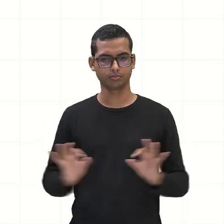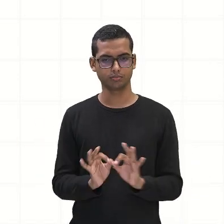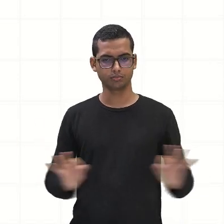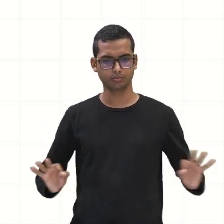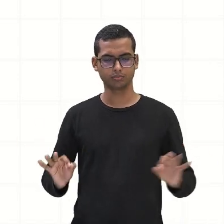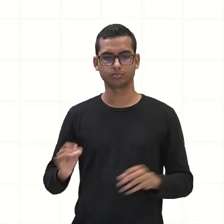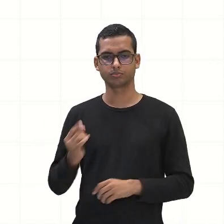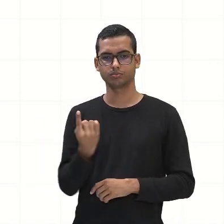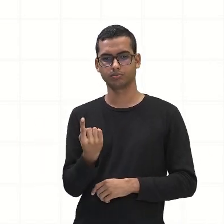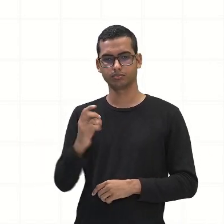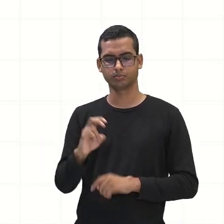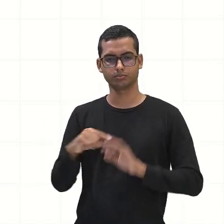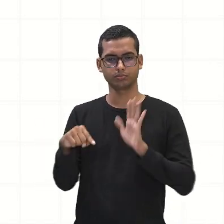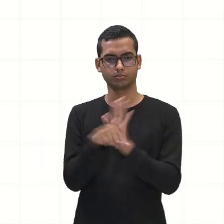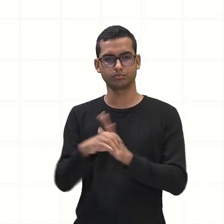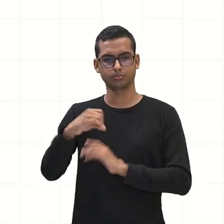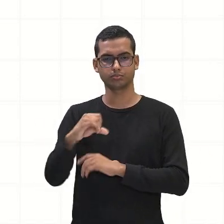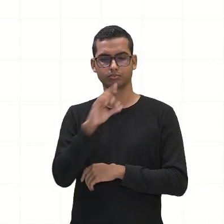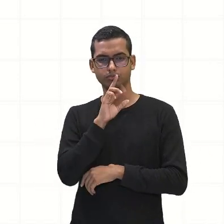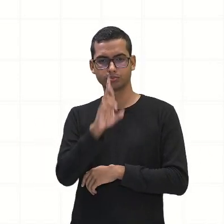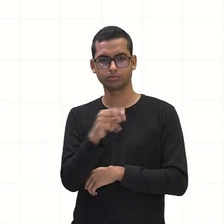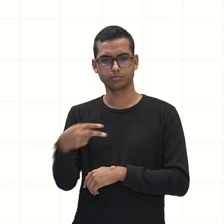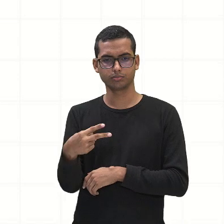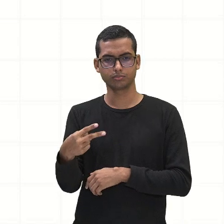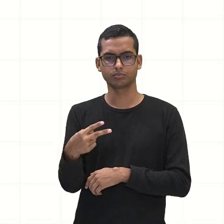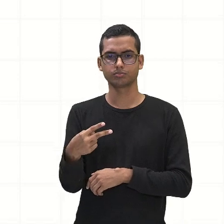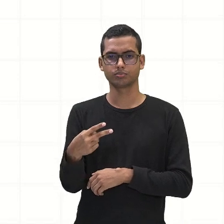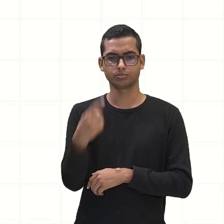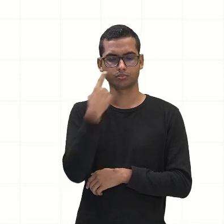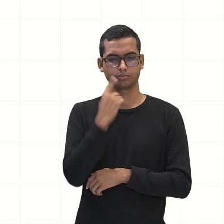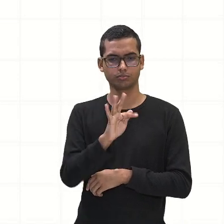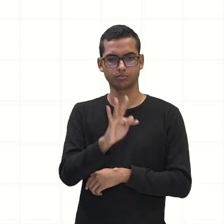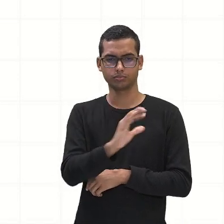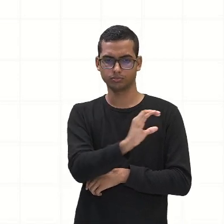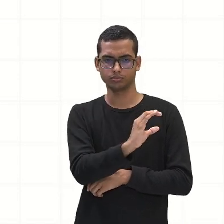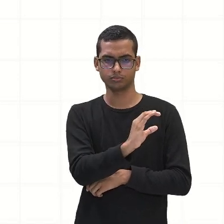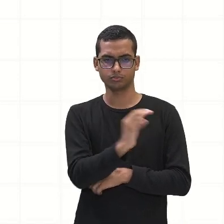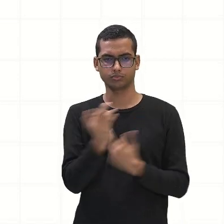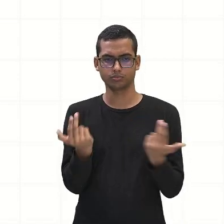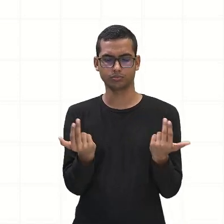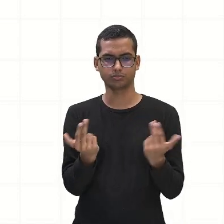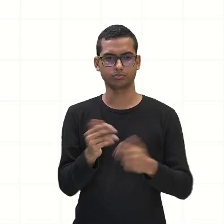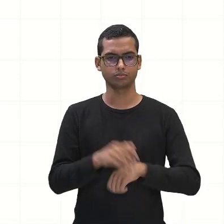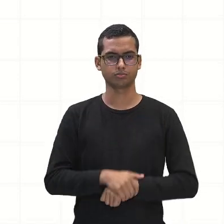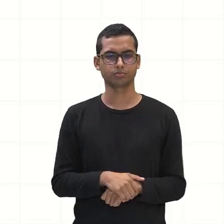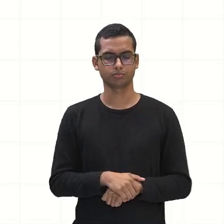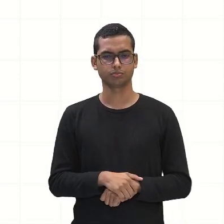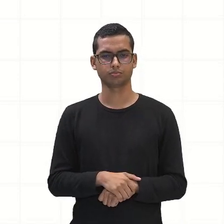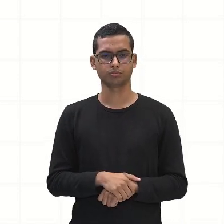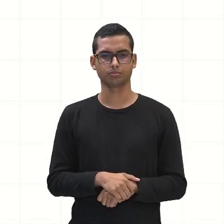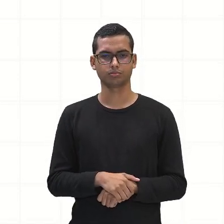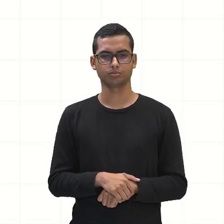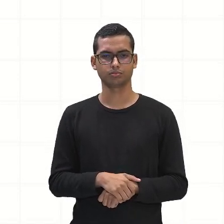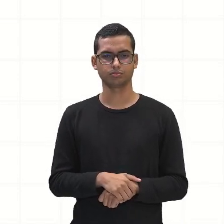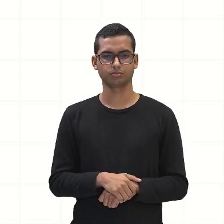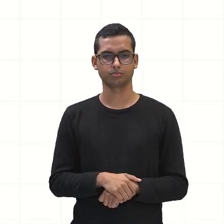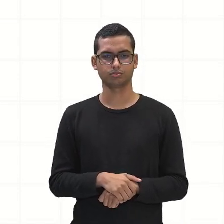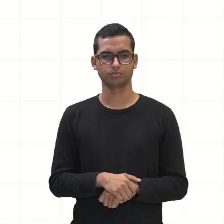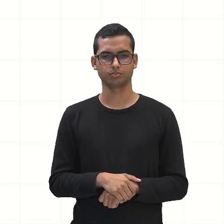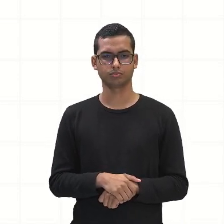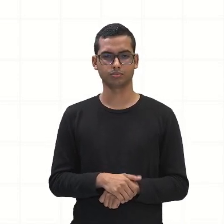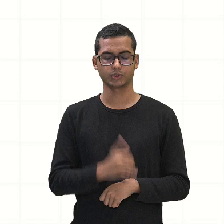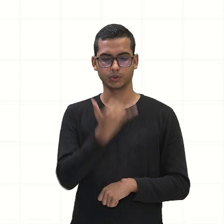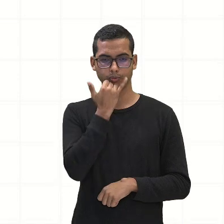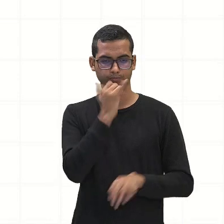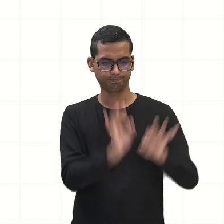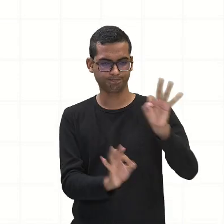9, que vai ser igual ao tamanho FC. Tá bom? Então, 15 menos 9, desculpa, 15 menos 6, tá